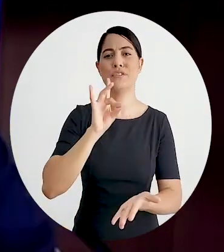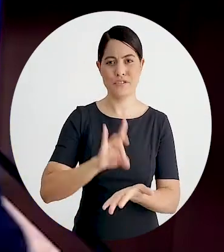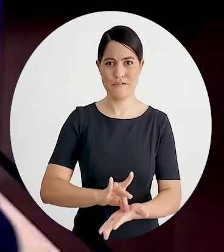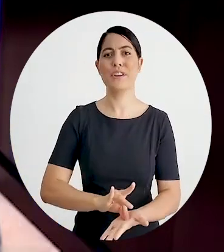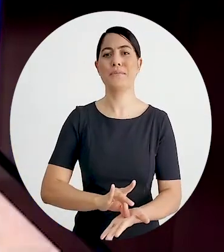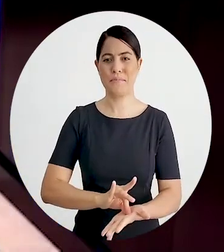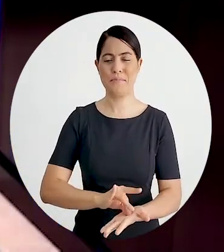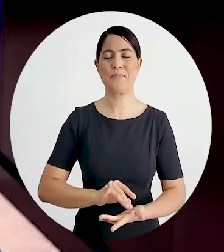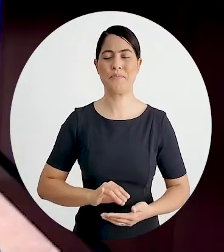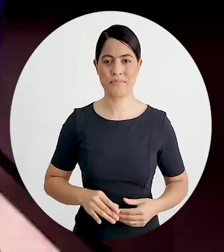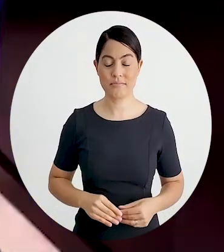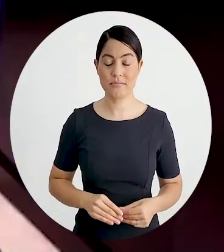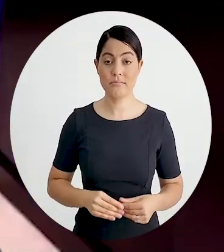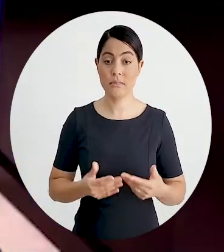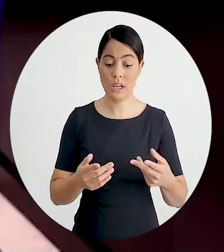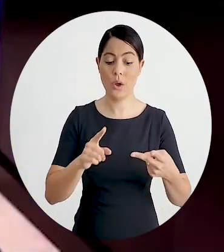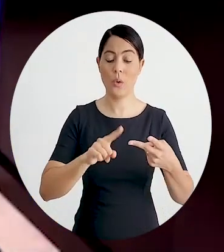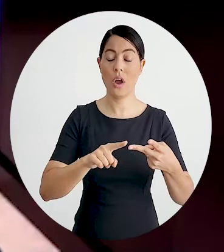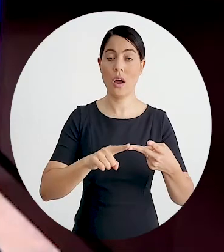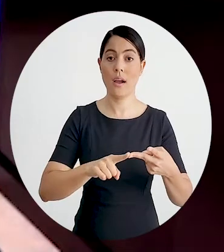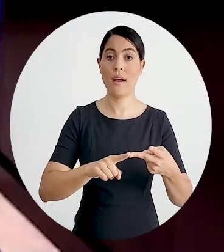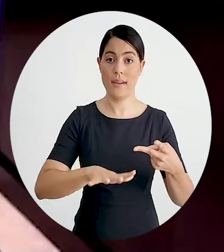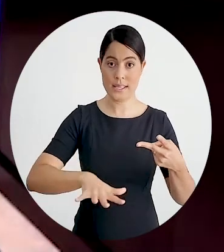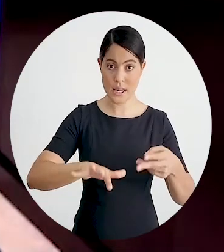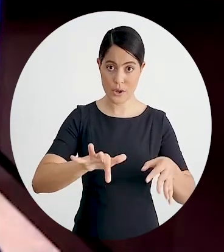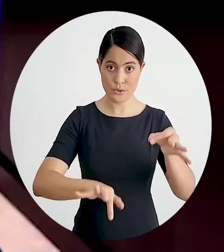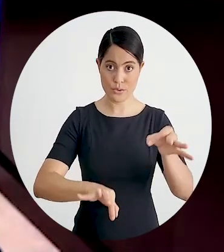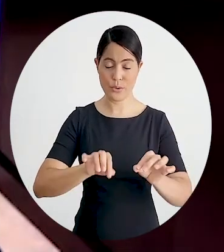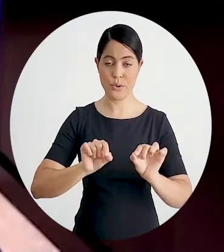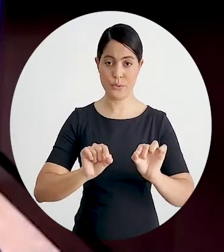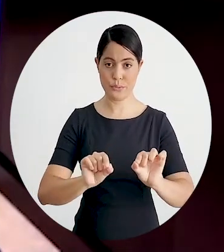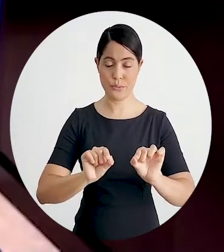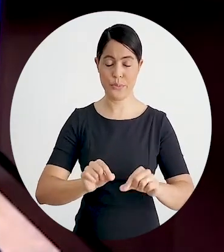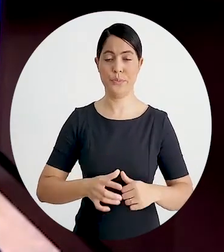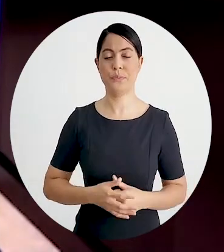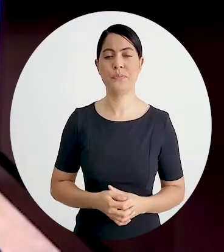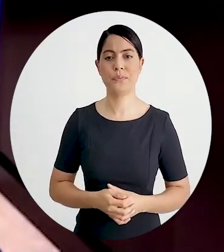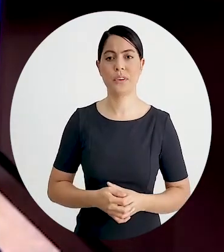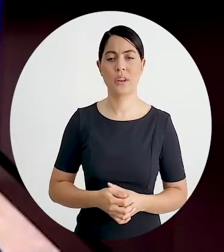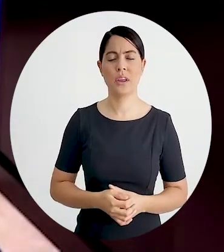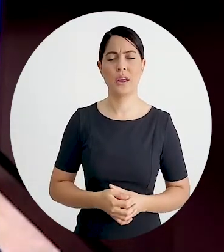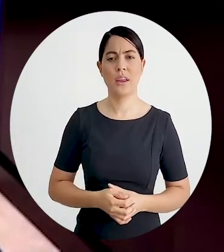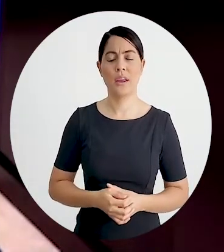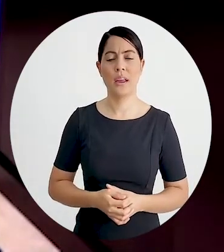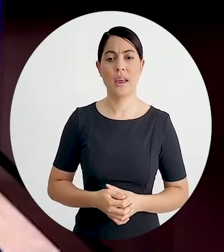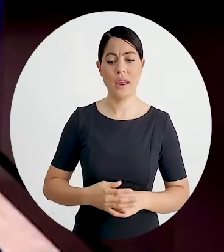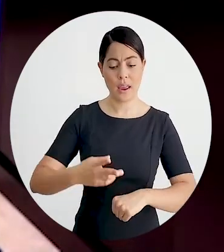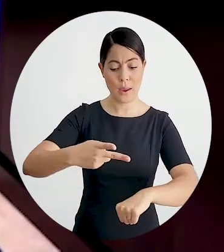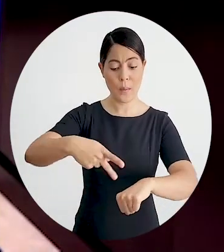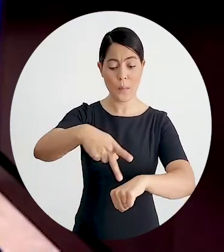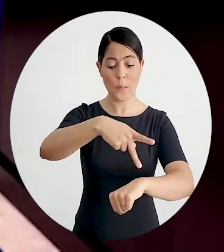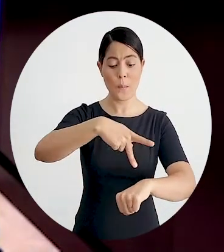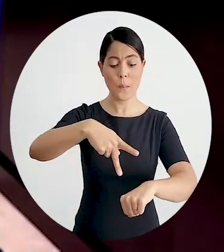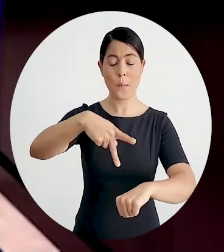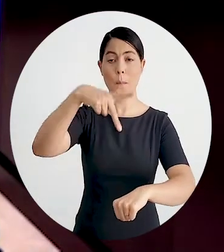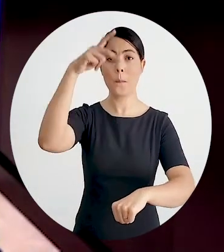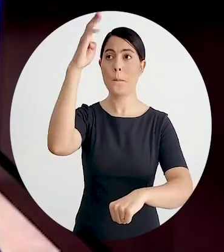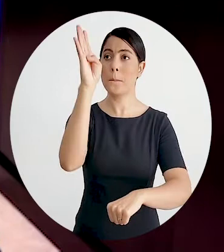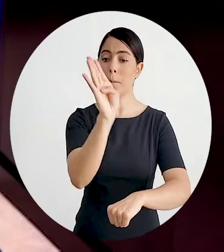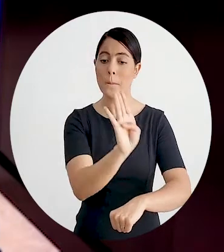brasileiro. No aspecto jurídico, é a vinda ao país da